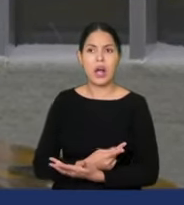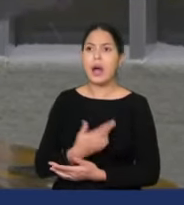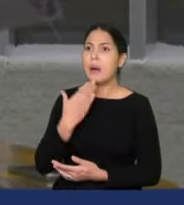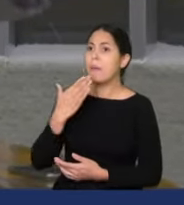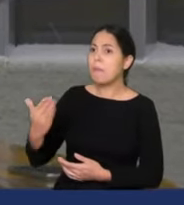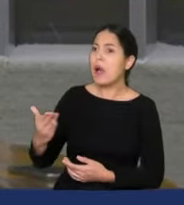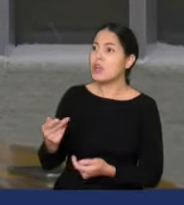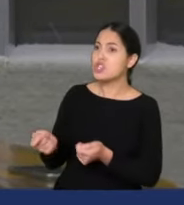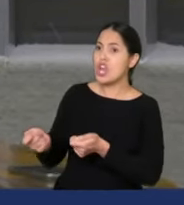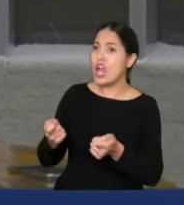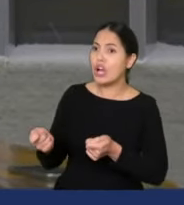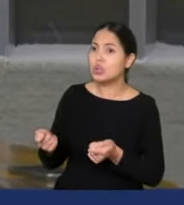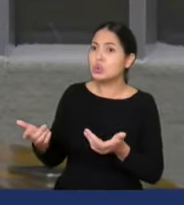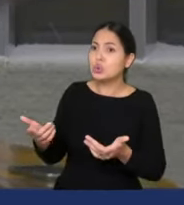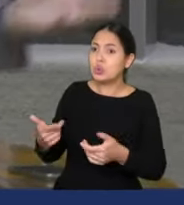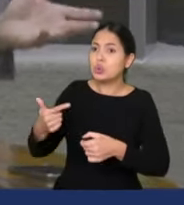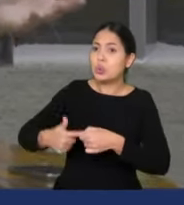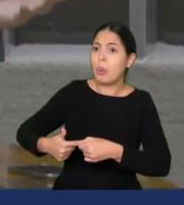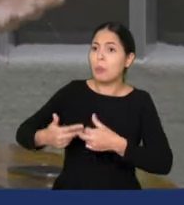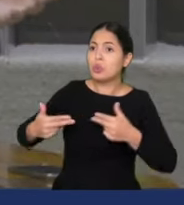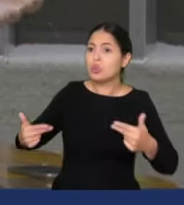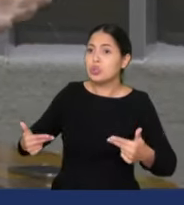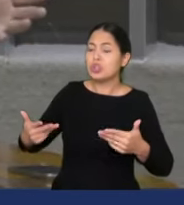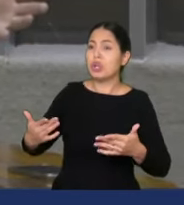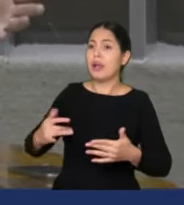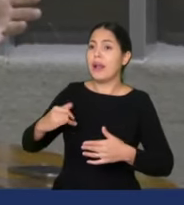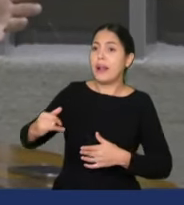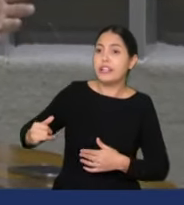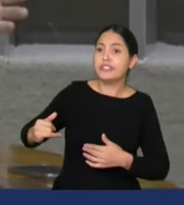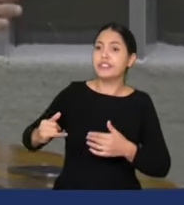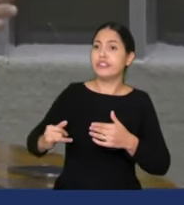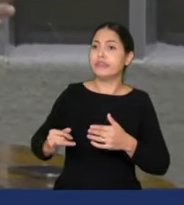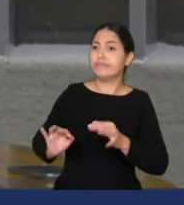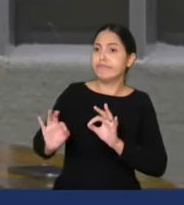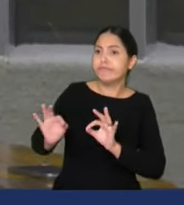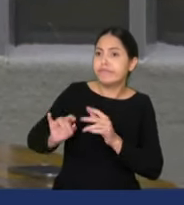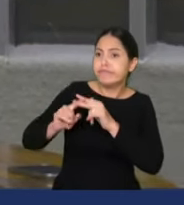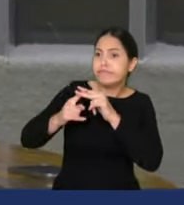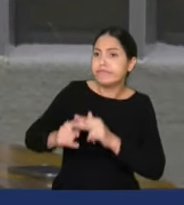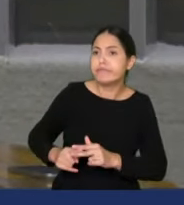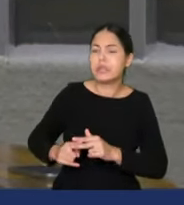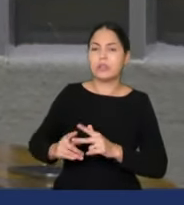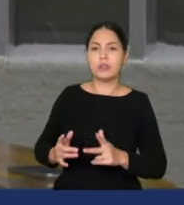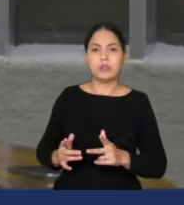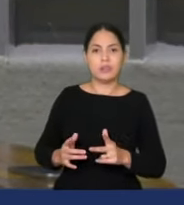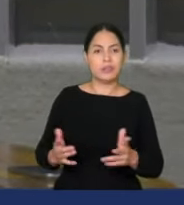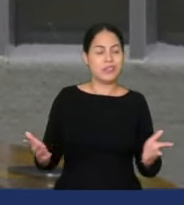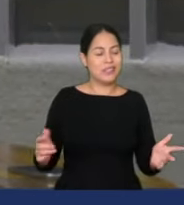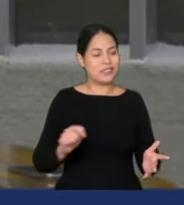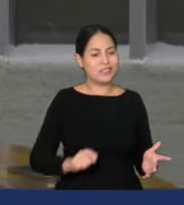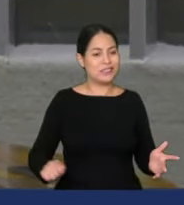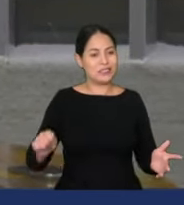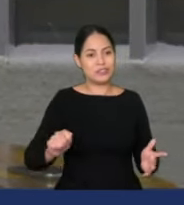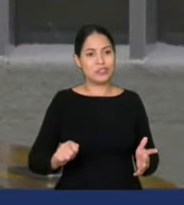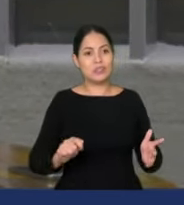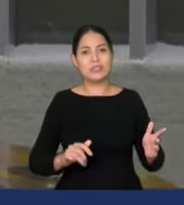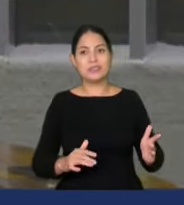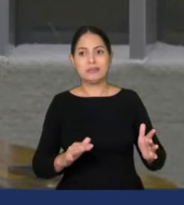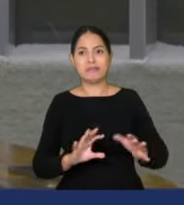dos combustíveis, da energia elétrica, e as agências concedem na medida